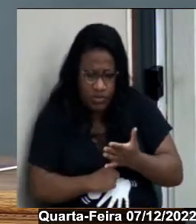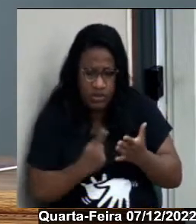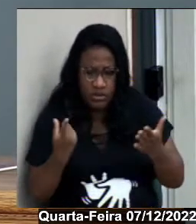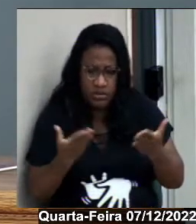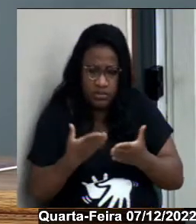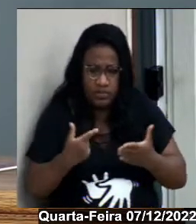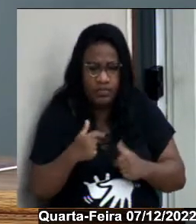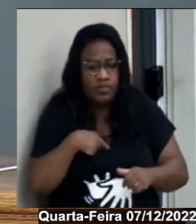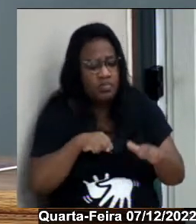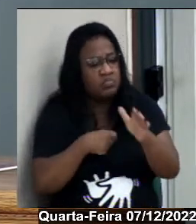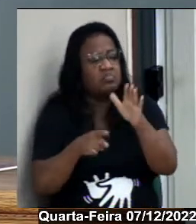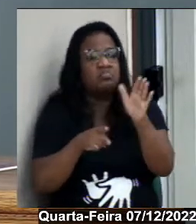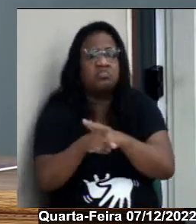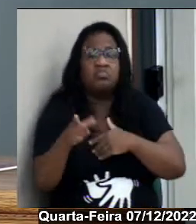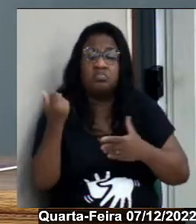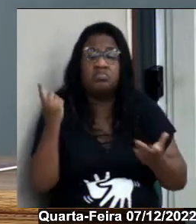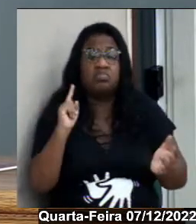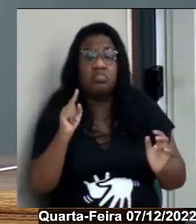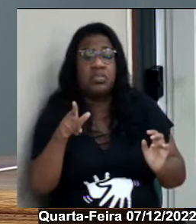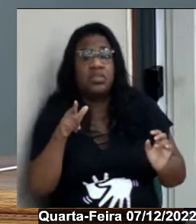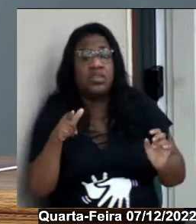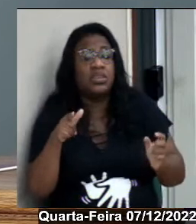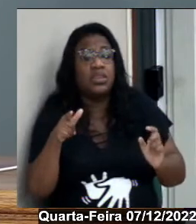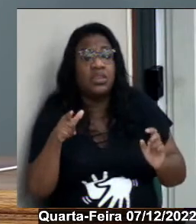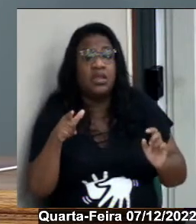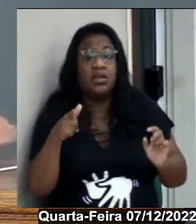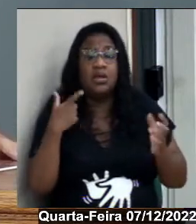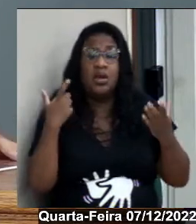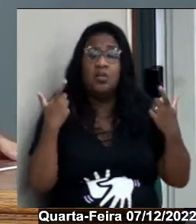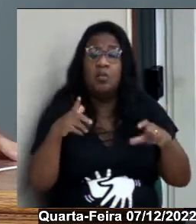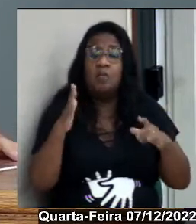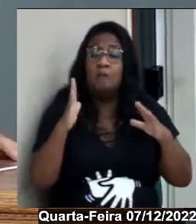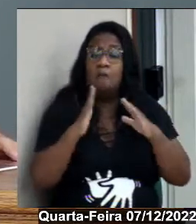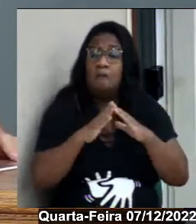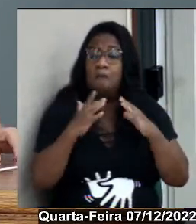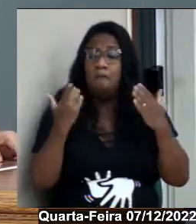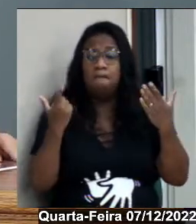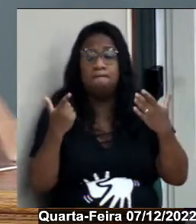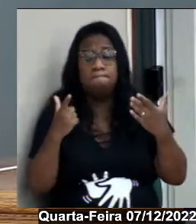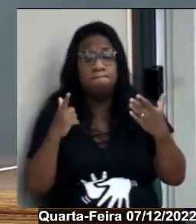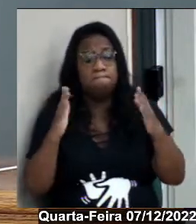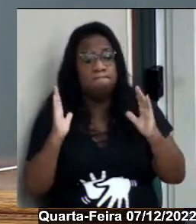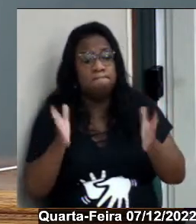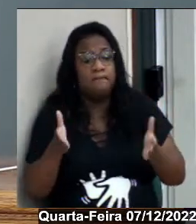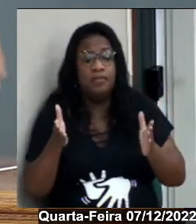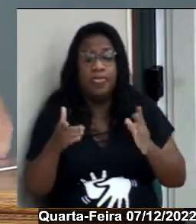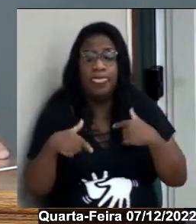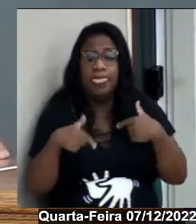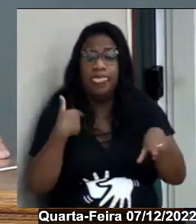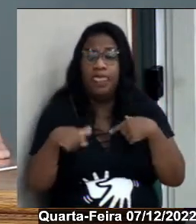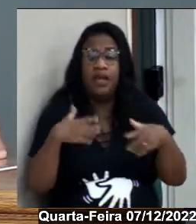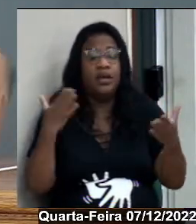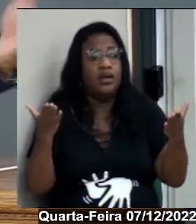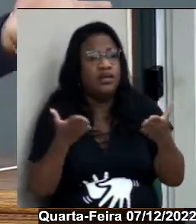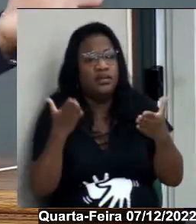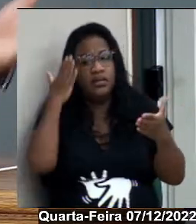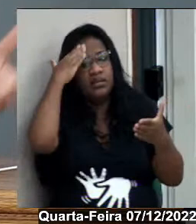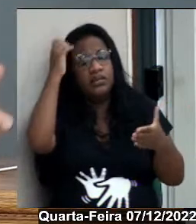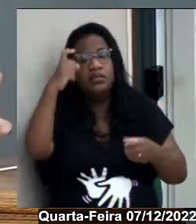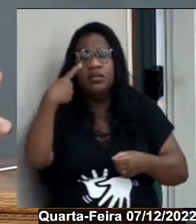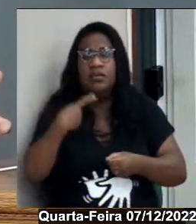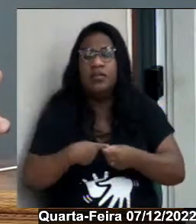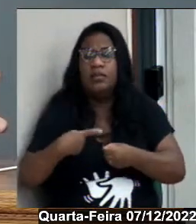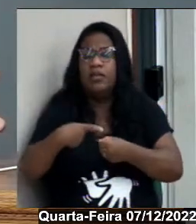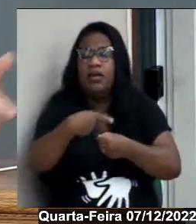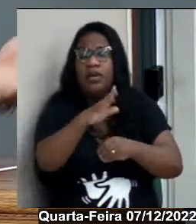compromisso. Mesma coisa eu perguntar. Eu queria perguntar para qualquer moradores aqui que estão sentados aqui, se já viu ele no seu bairro. Nem vai